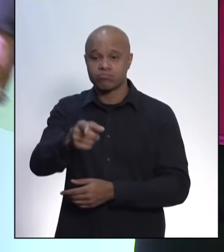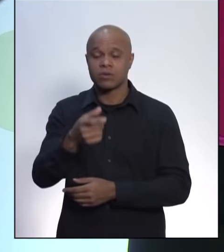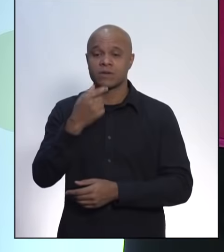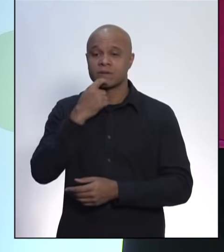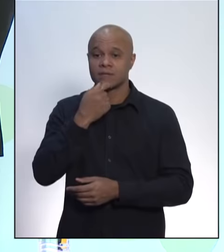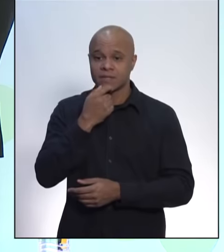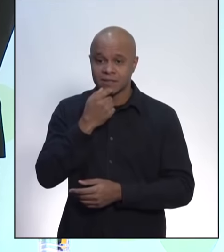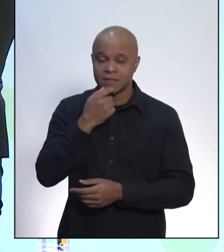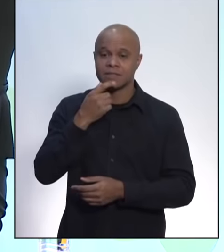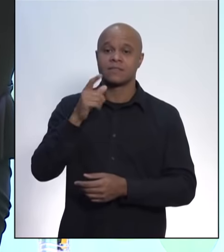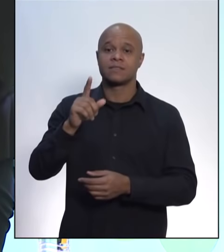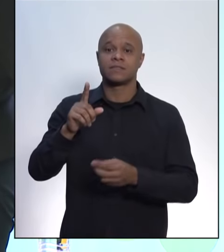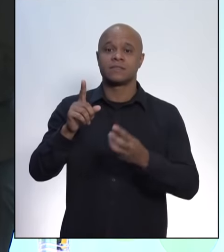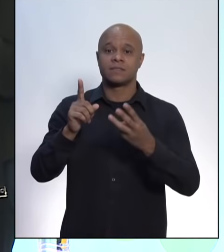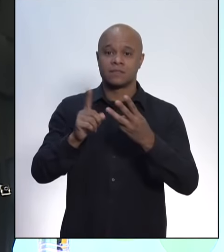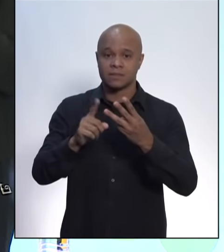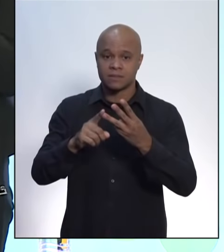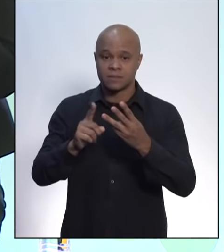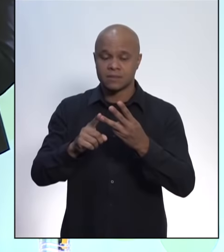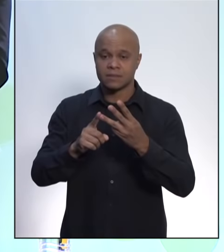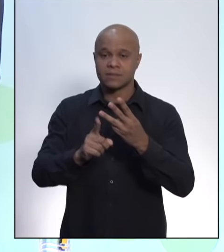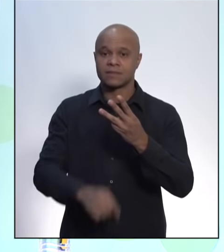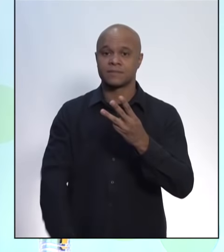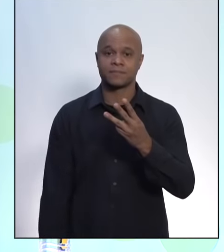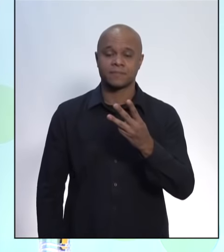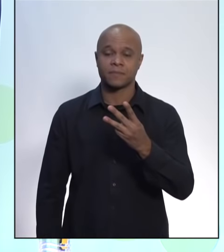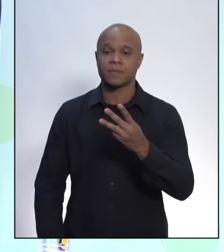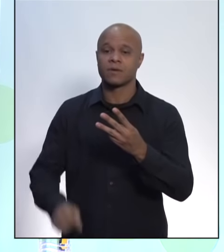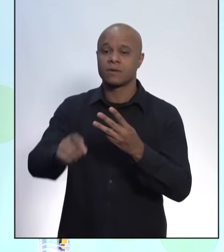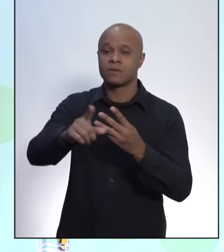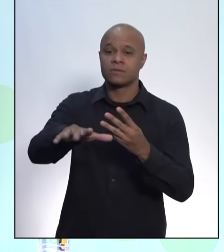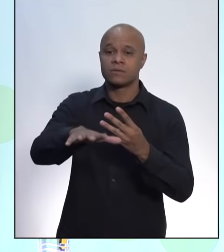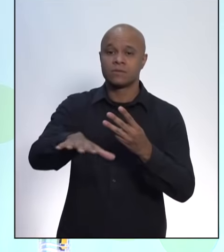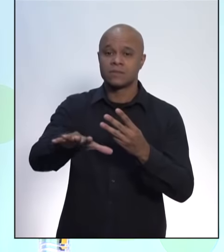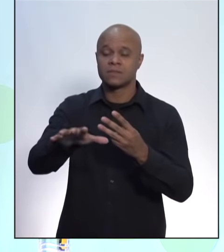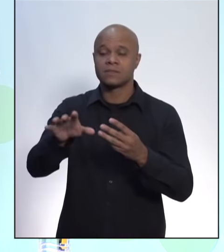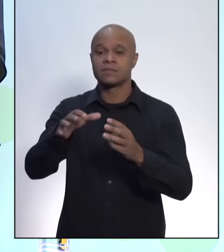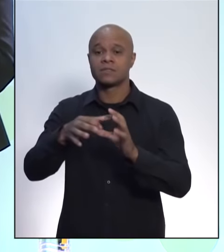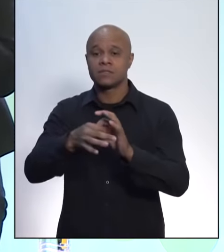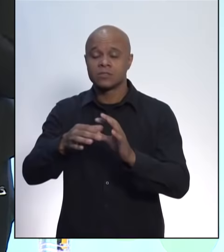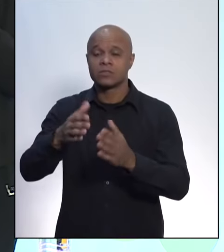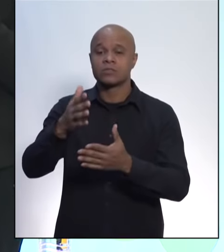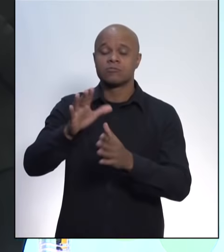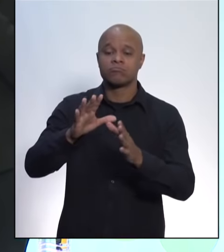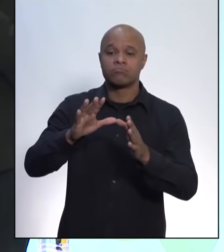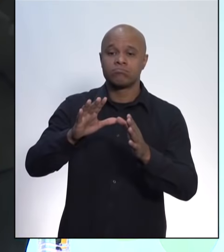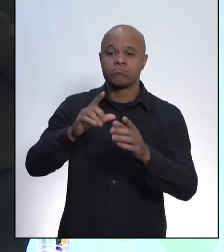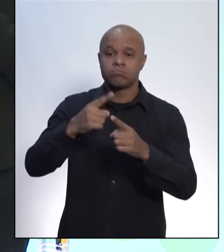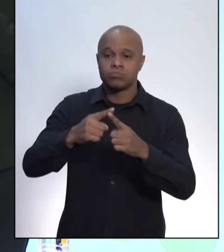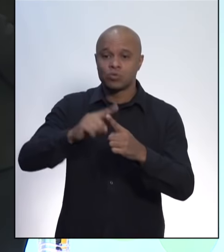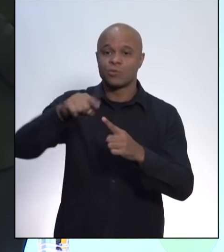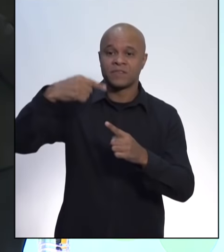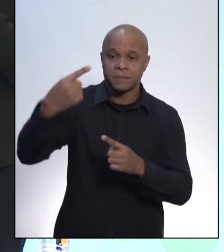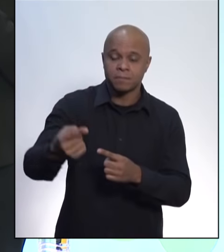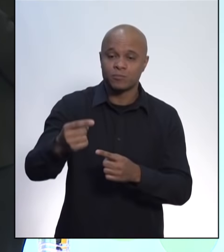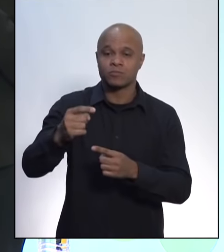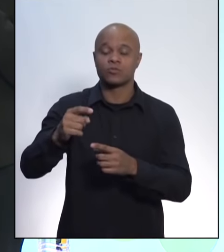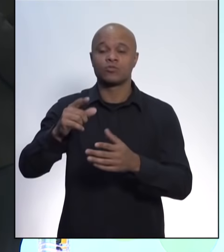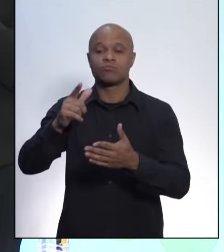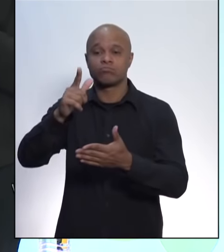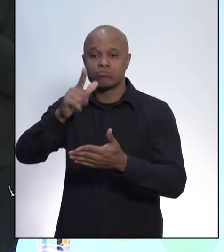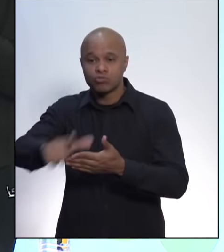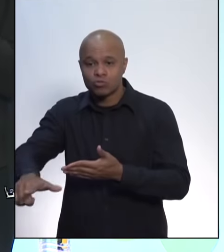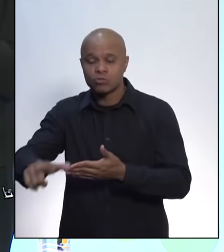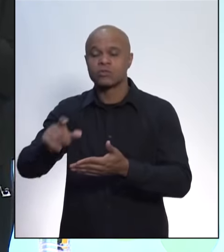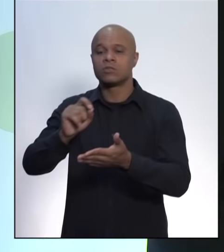inglês né e aqui o ar é have large nós vamos deixar em branco porque nós somos retomar quando nós terminarmos essas aulas